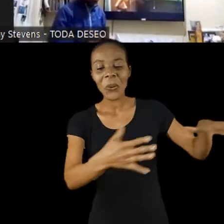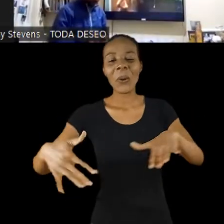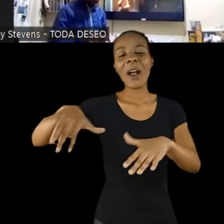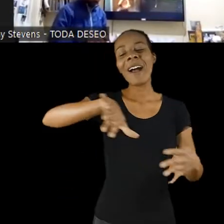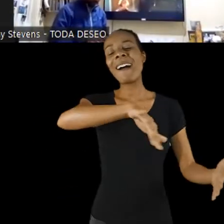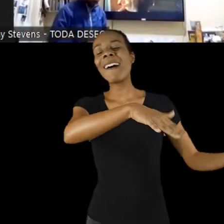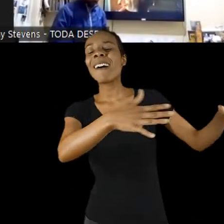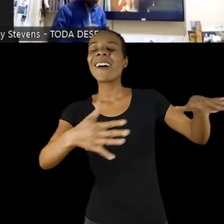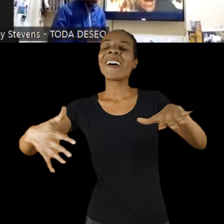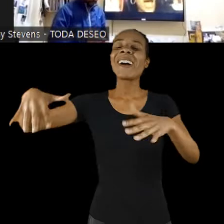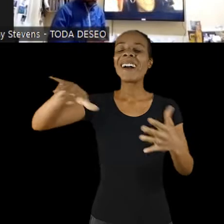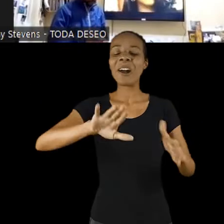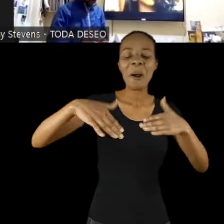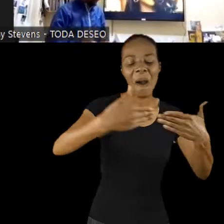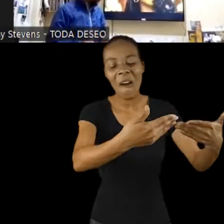quer passar.